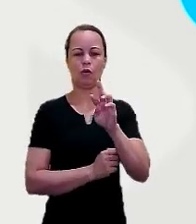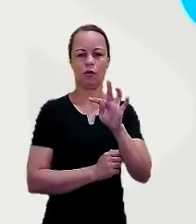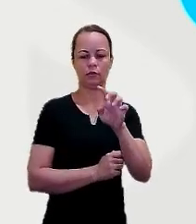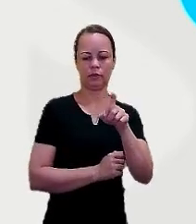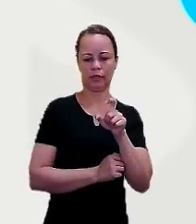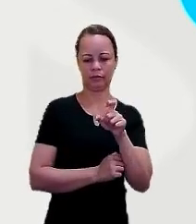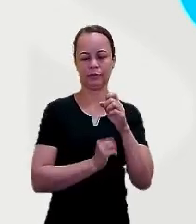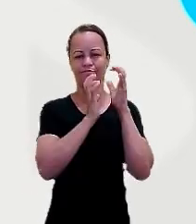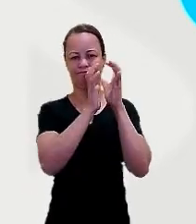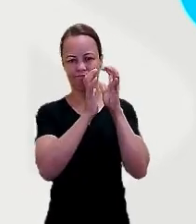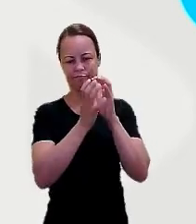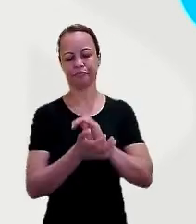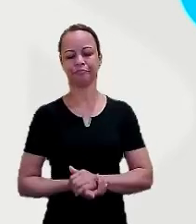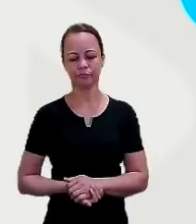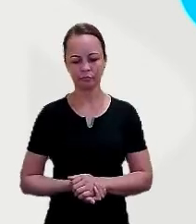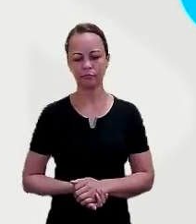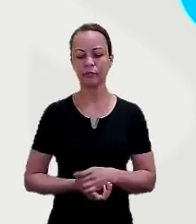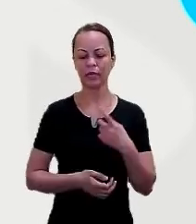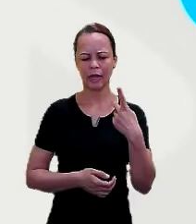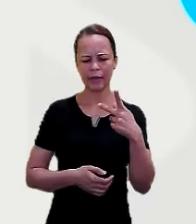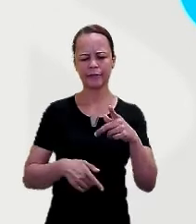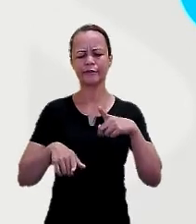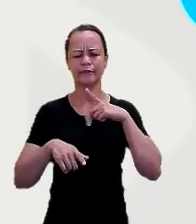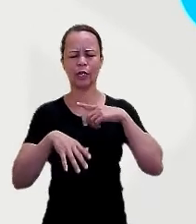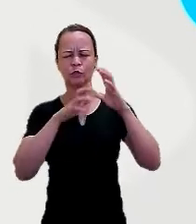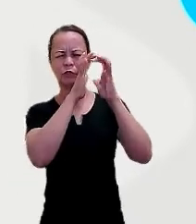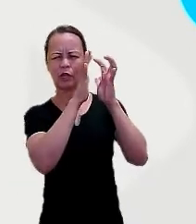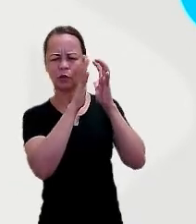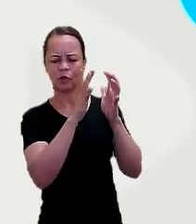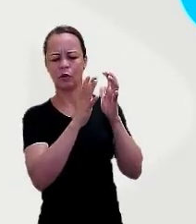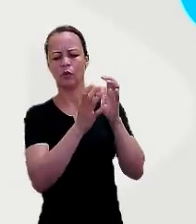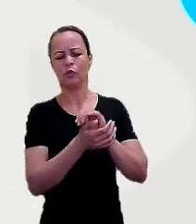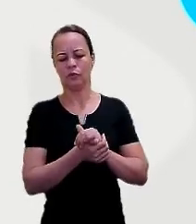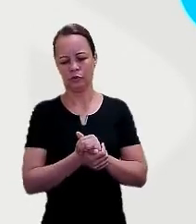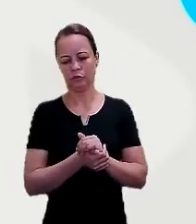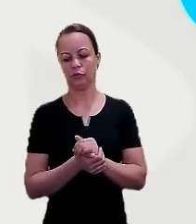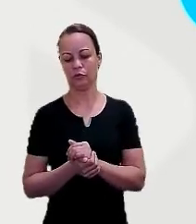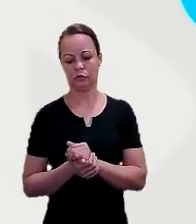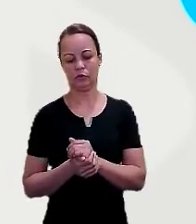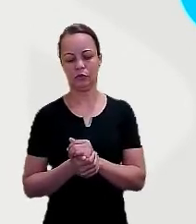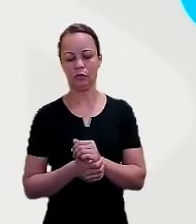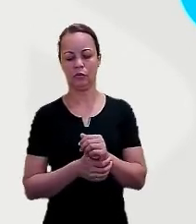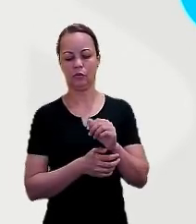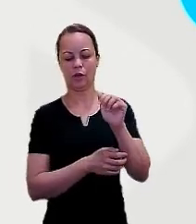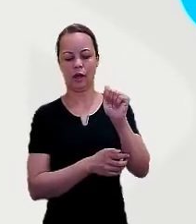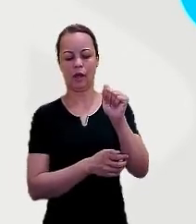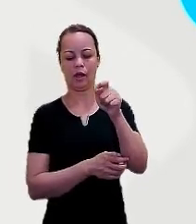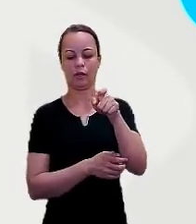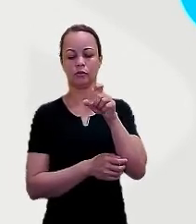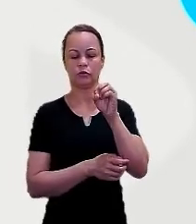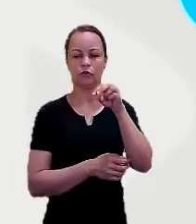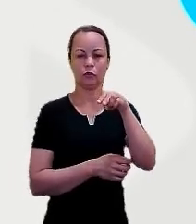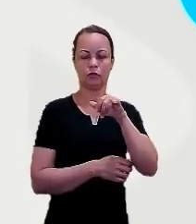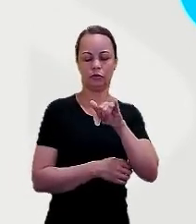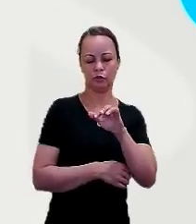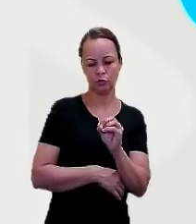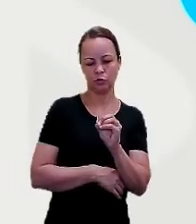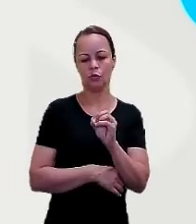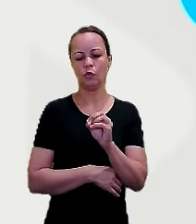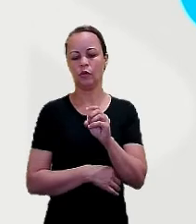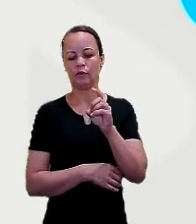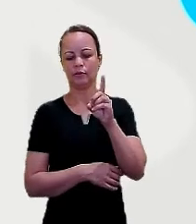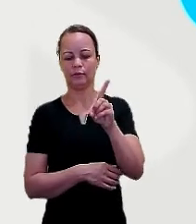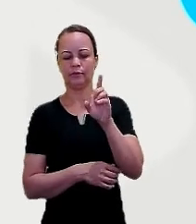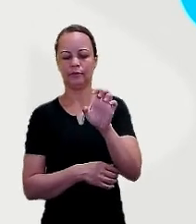você tem ali um neurônio, né? Onde está ali o axônio, onde está ali o núcleo celular, onde tem ali os dendritos e onde tem a sinapse. Então,